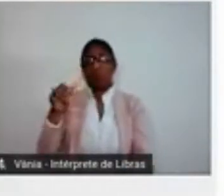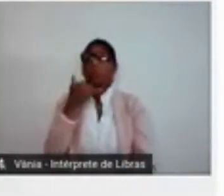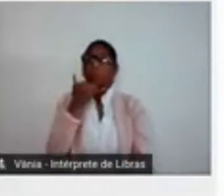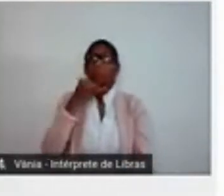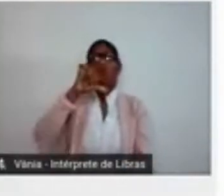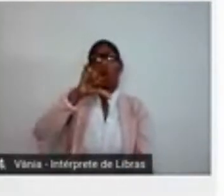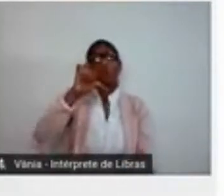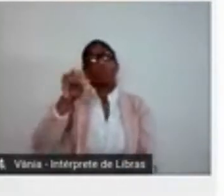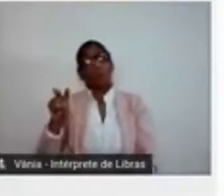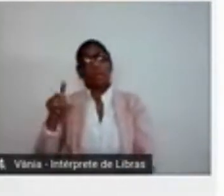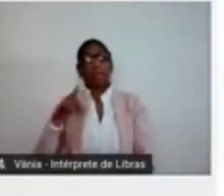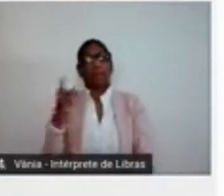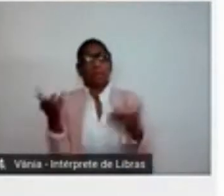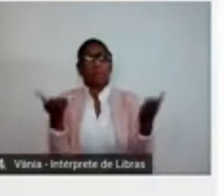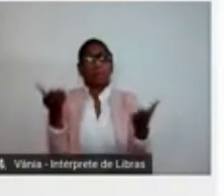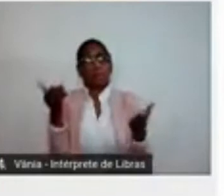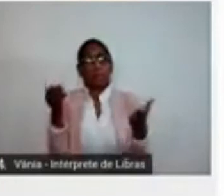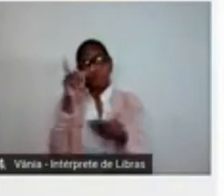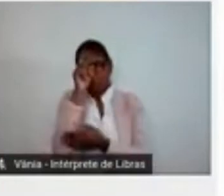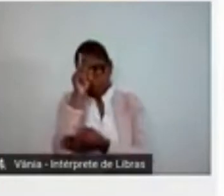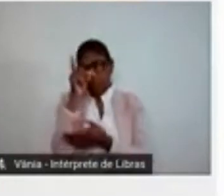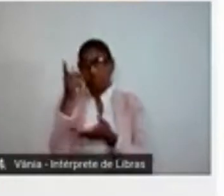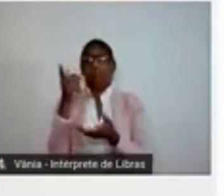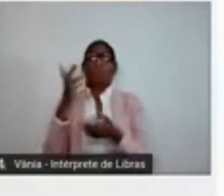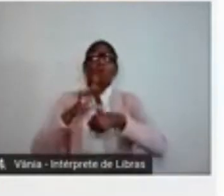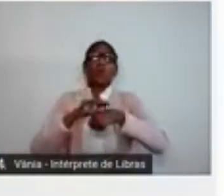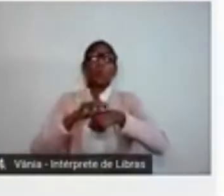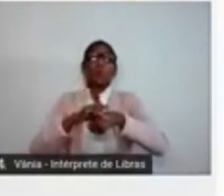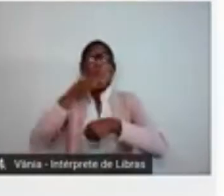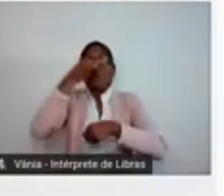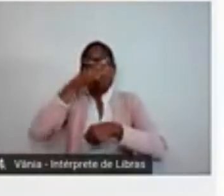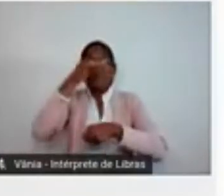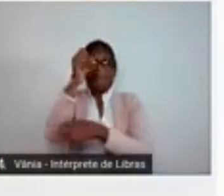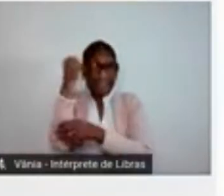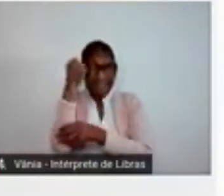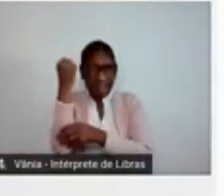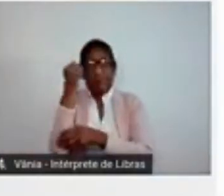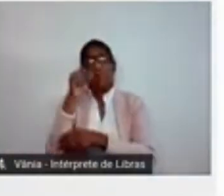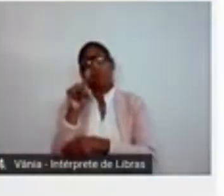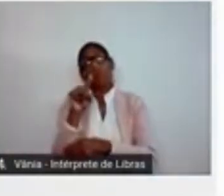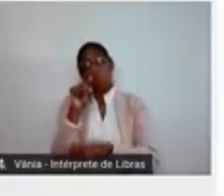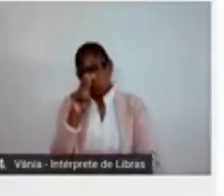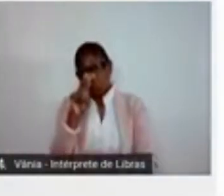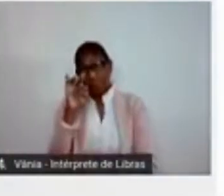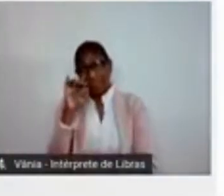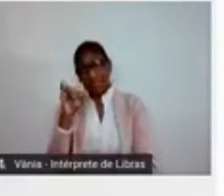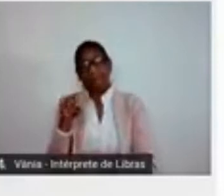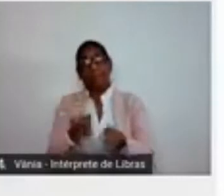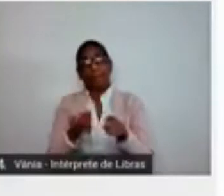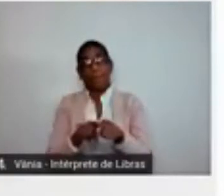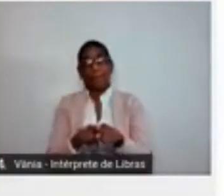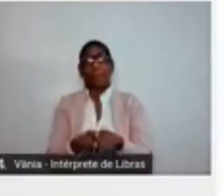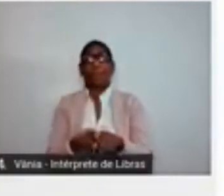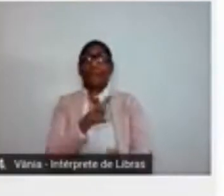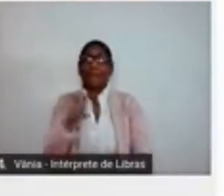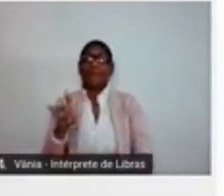92. Há uma estabilidade no número de internados por síndromes respiratórias agudas graves em leitos de UTI também. No último dia de cada semana